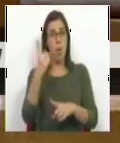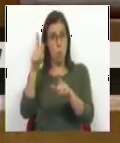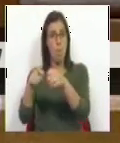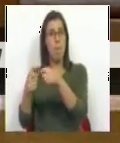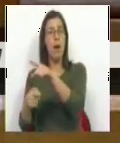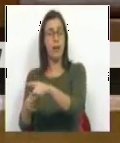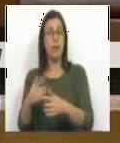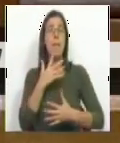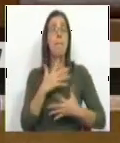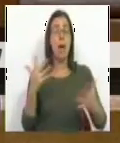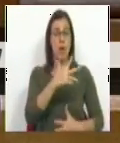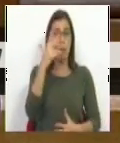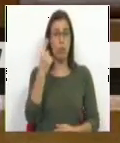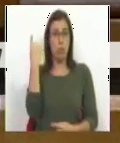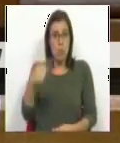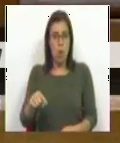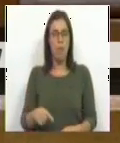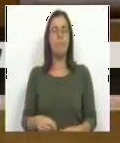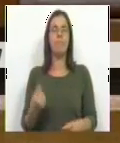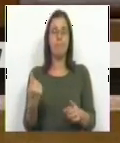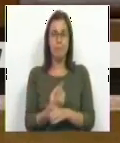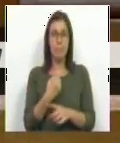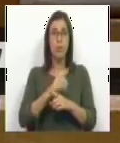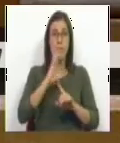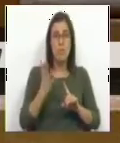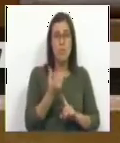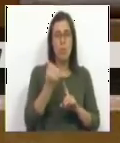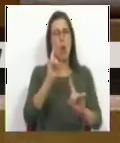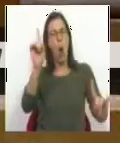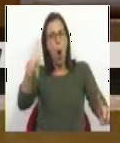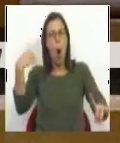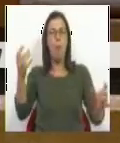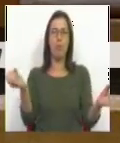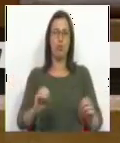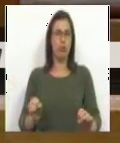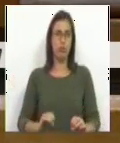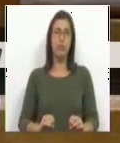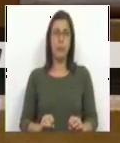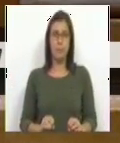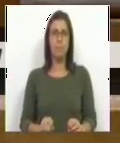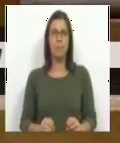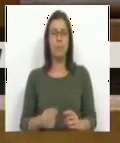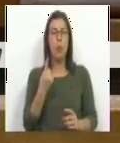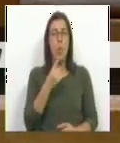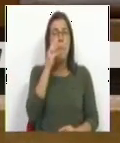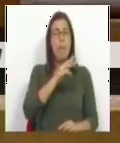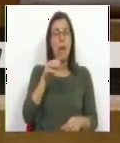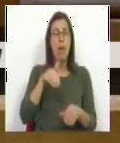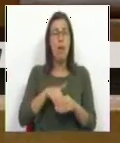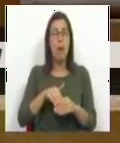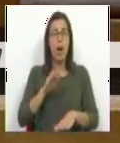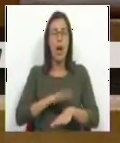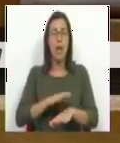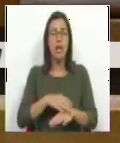partido, de uma maioria absoluta, muitas das conquistas não teriam sido possíveis. 1 milhão de votos à esquerda